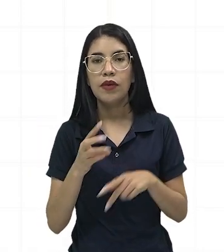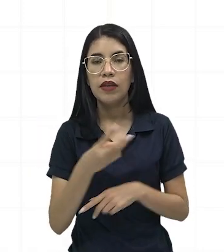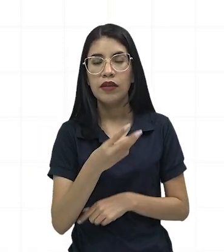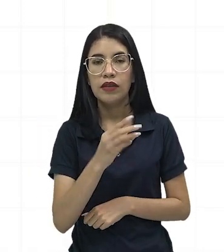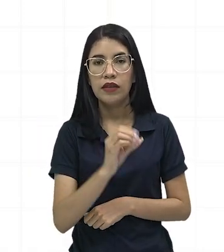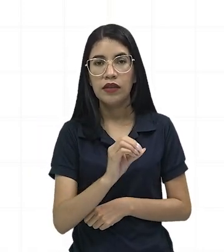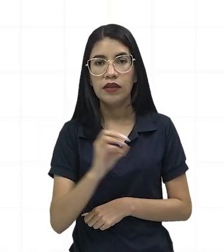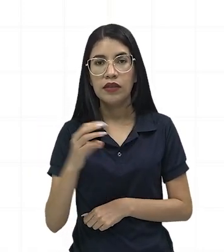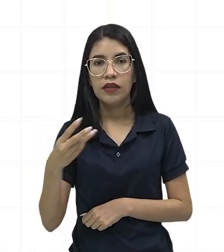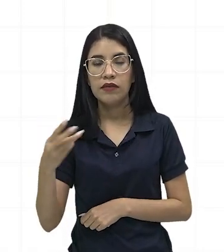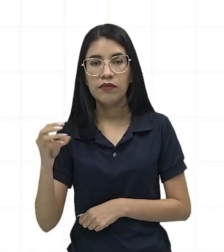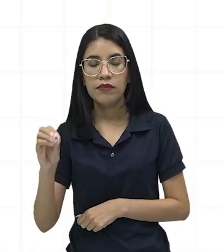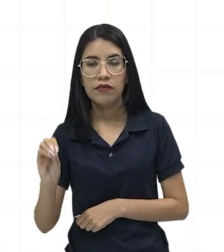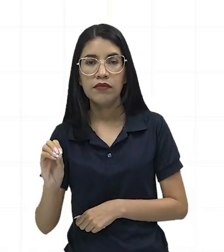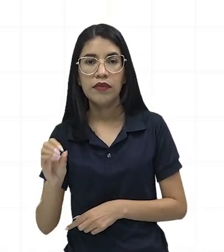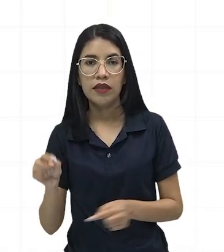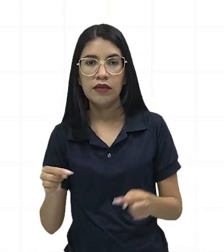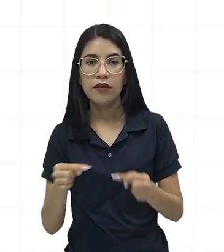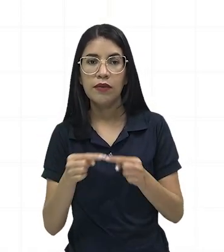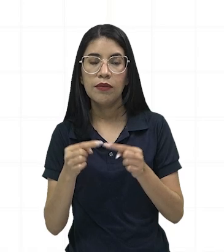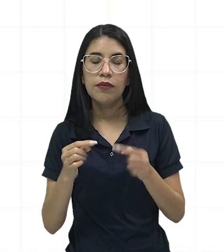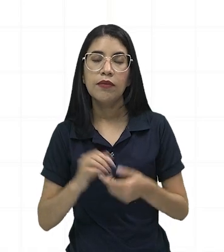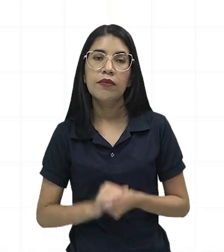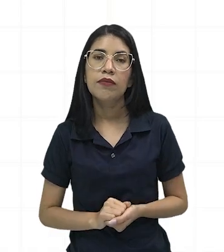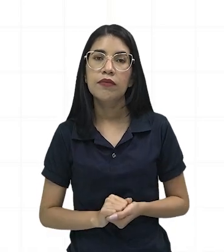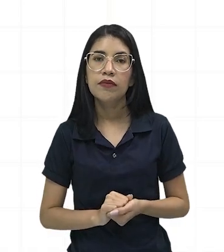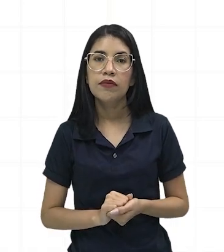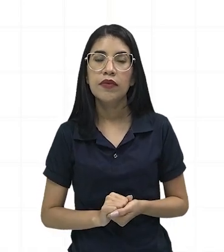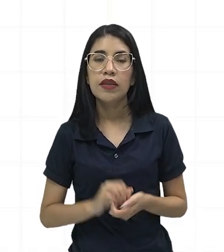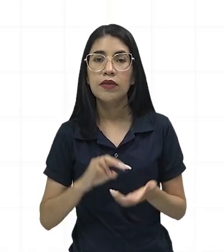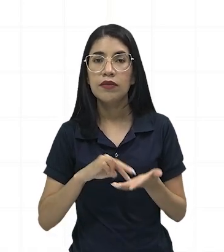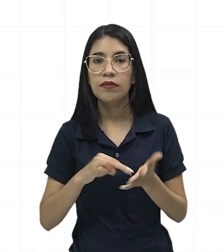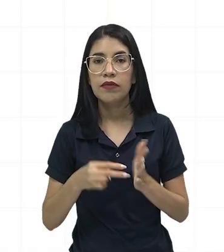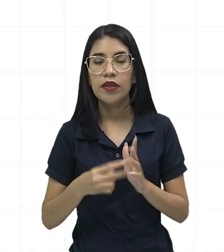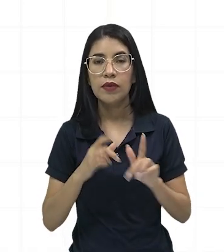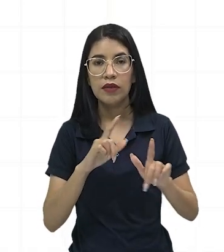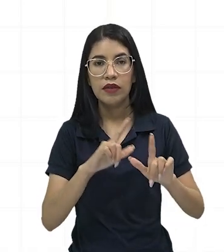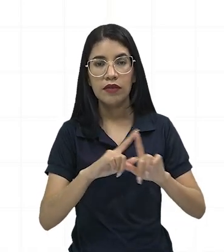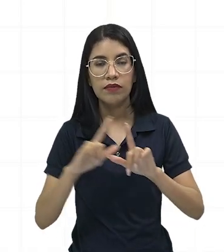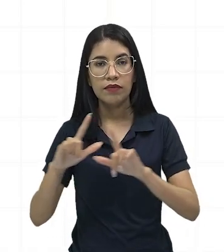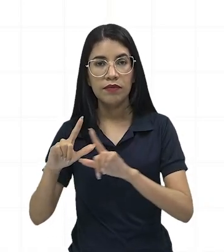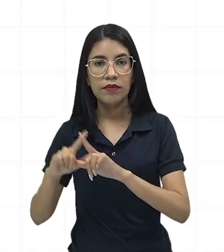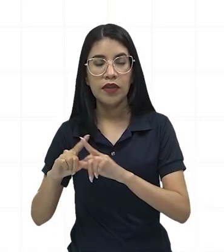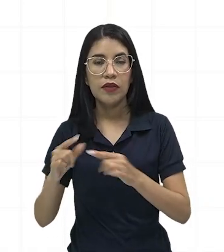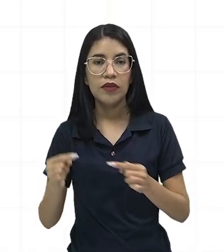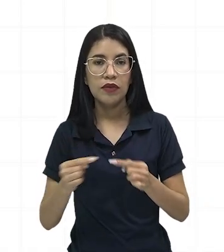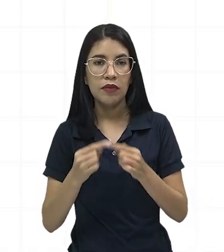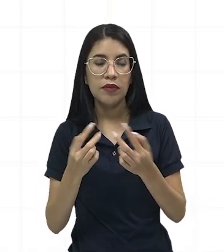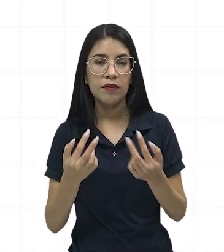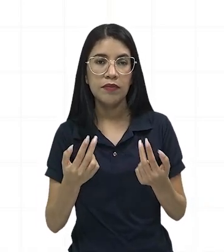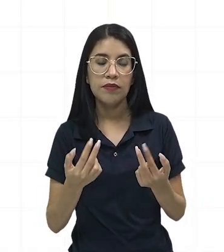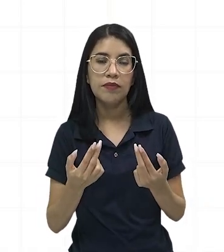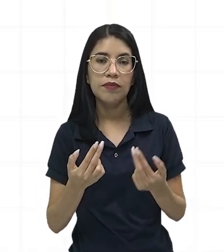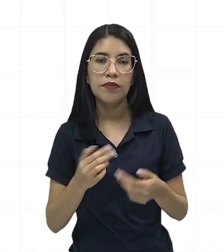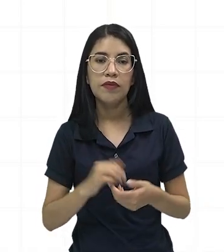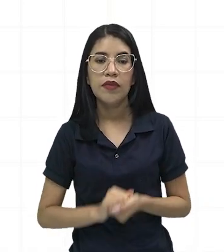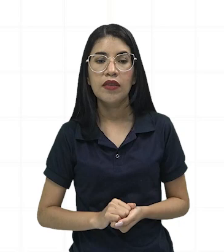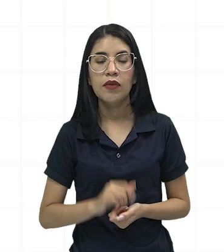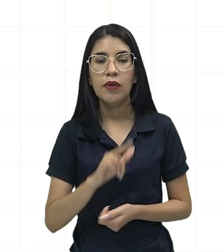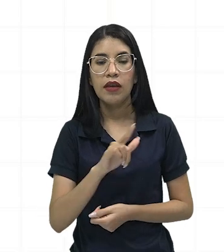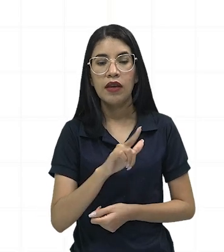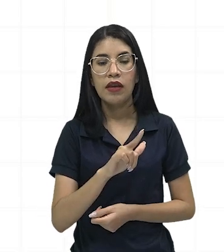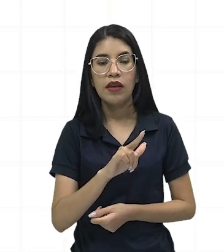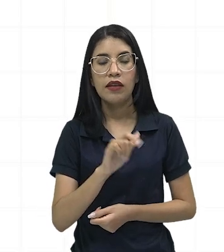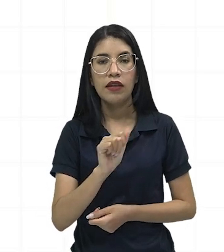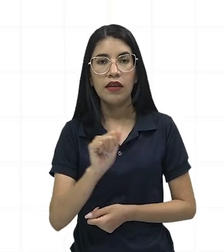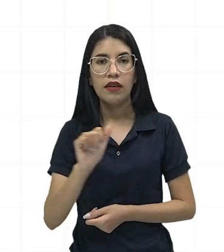30 graus. 30 graus. Então, são congruentes essas medidas, né? Lado, ângulo e ângulo